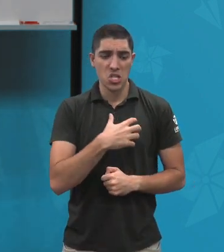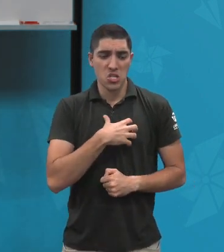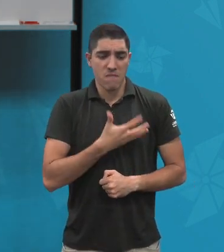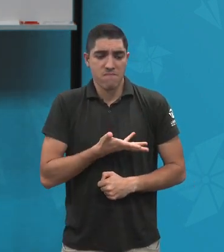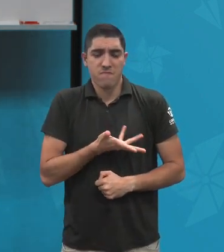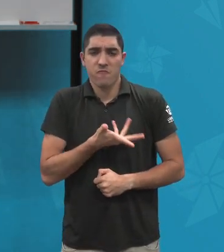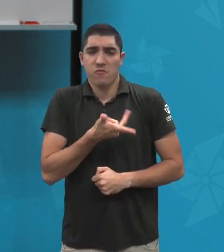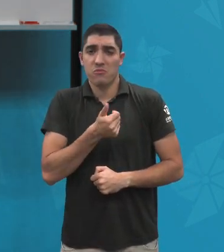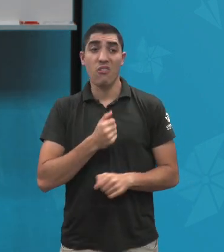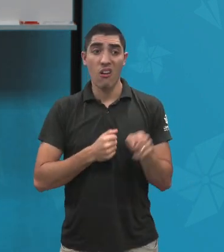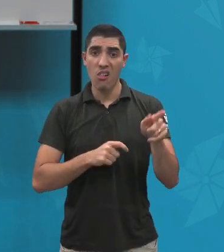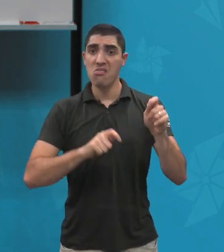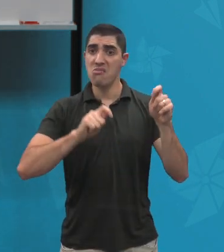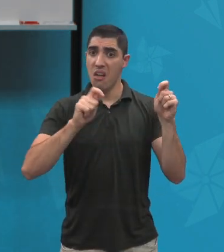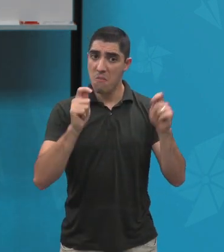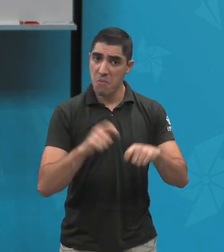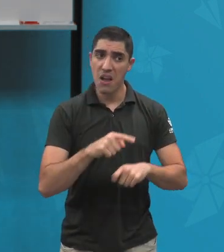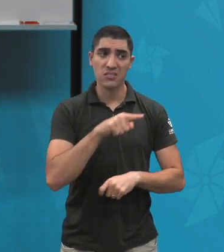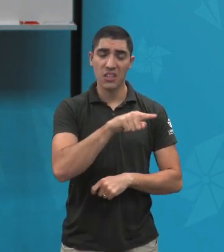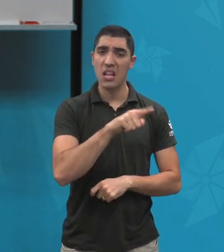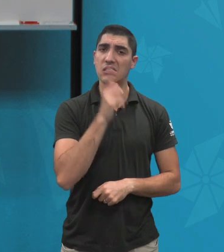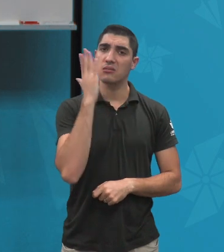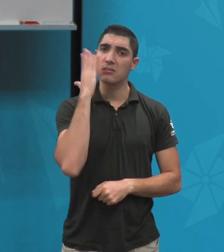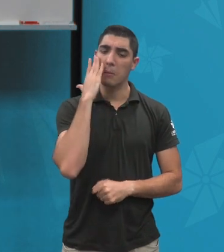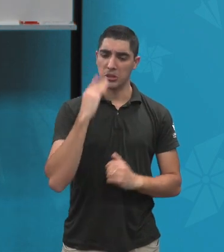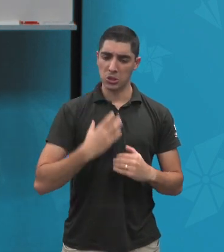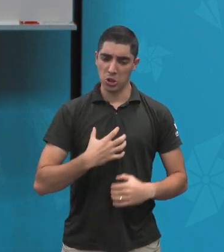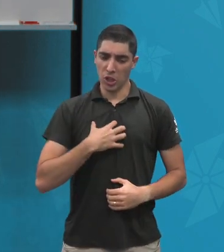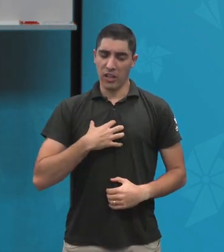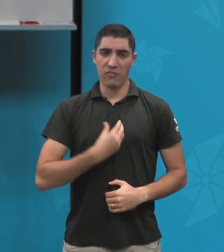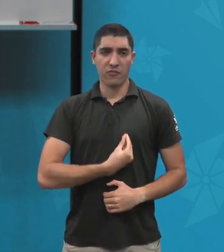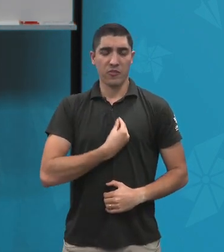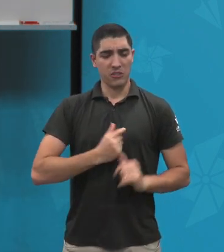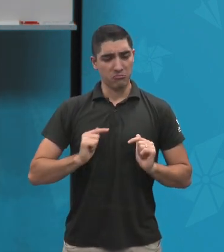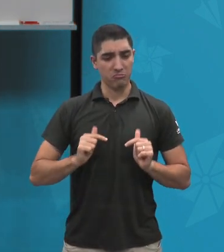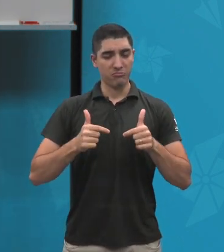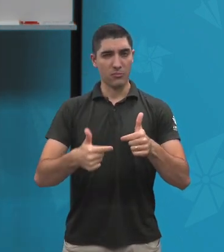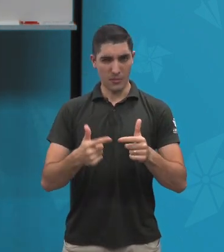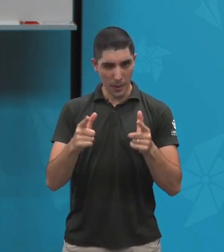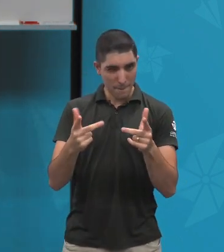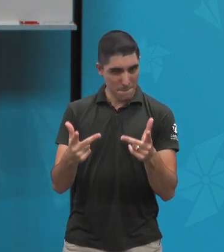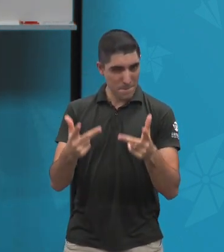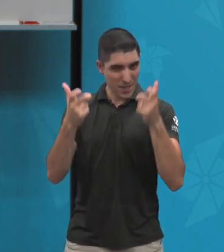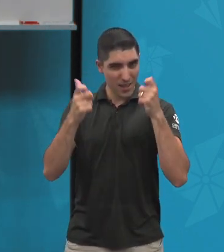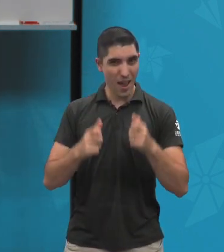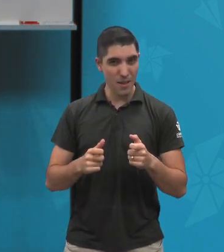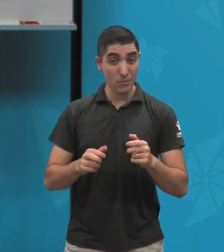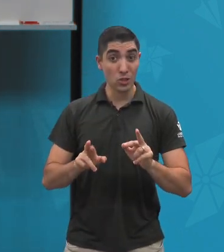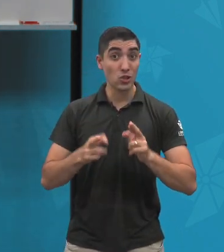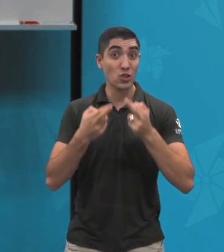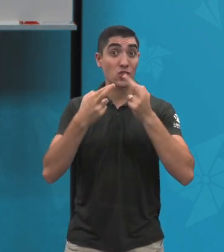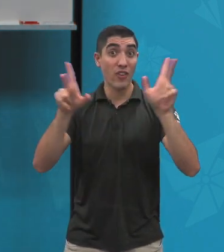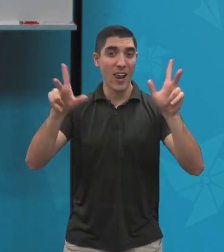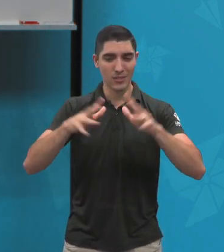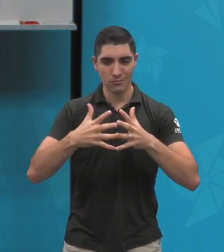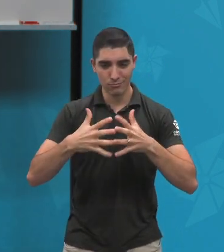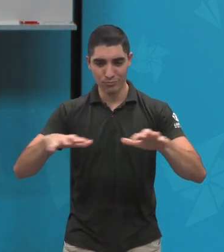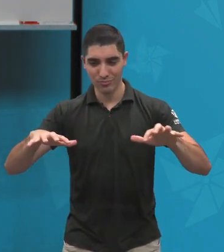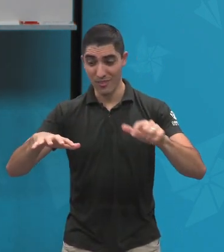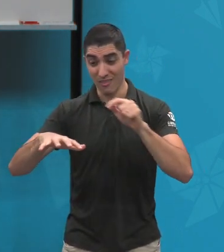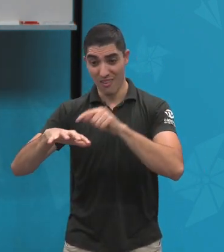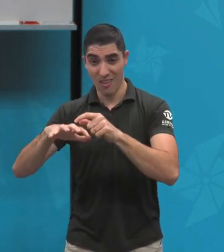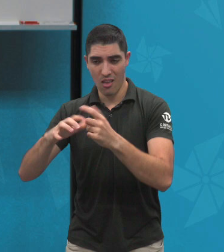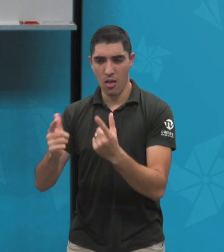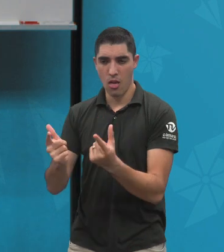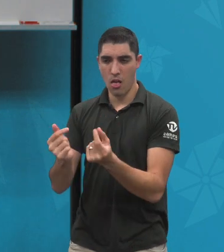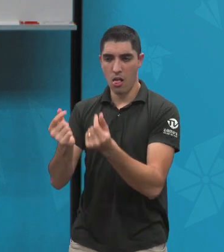pratica. É uma espécie de inversão de valores que é muito importante para o Renascimento, e vocês